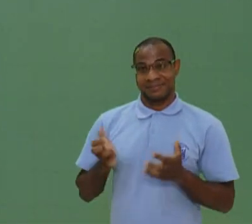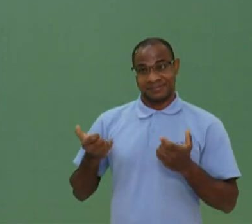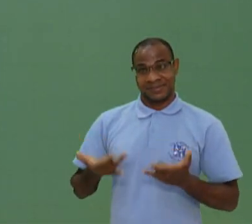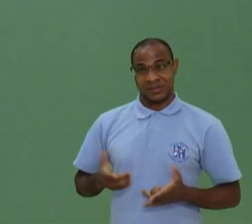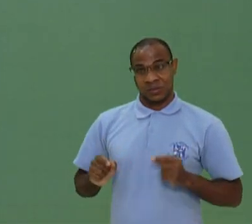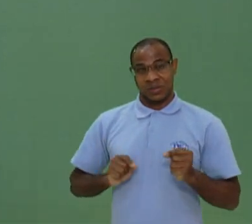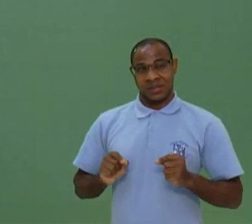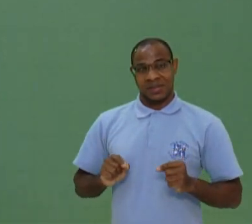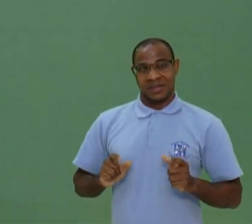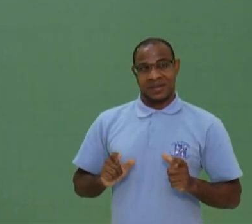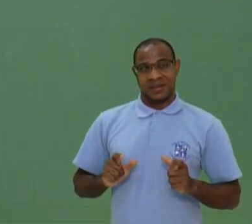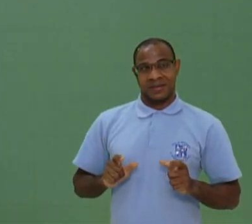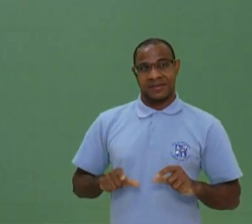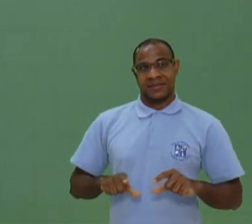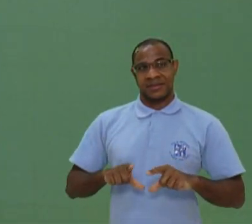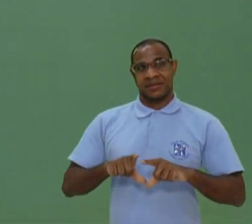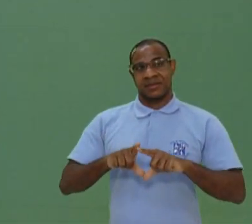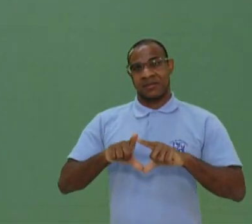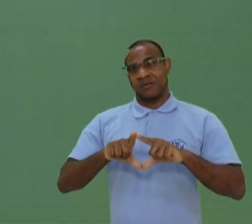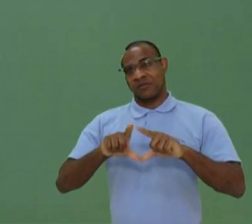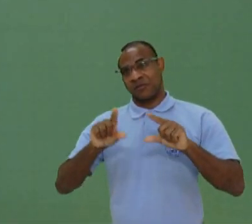daquela forma